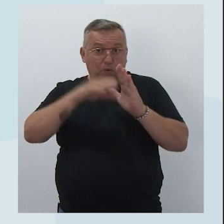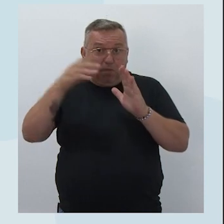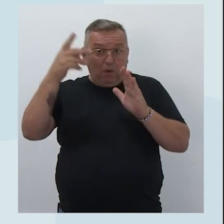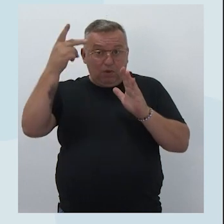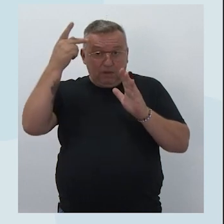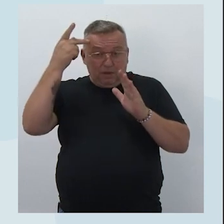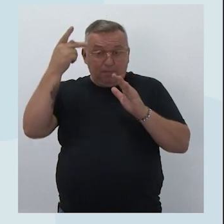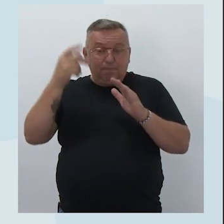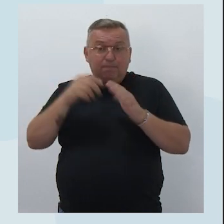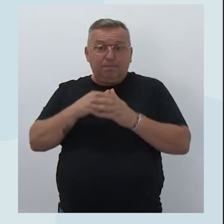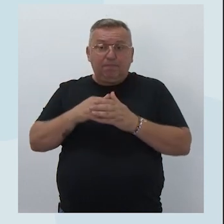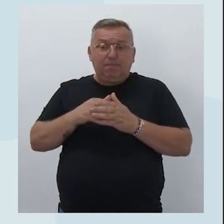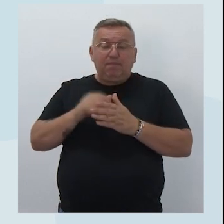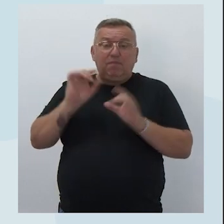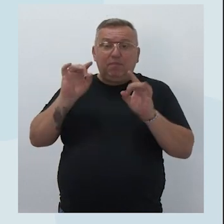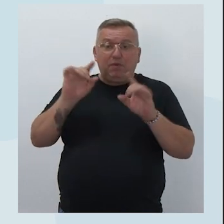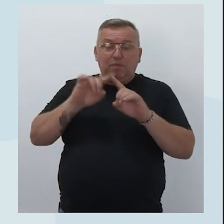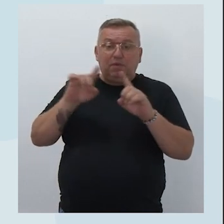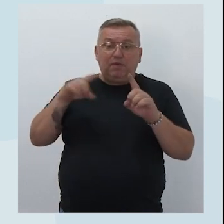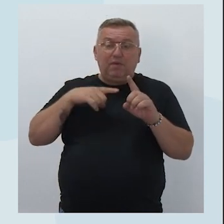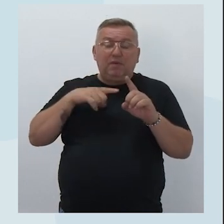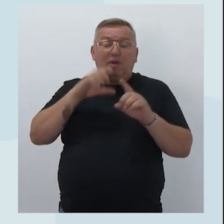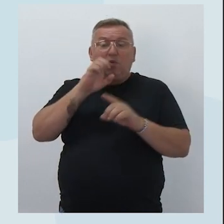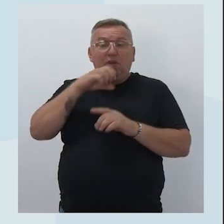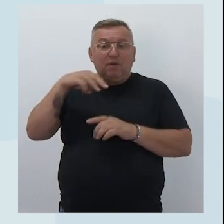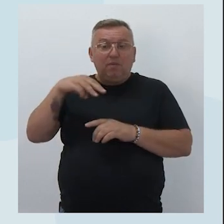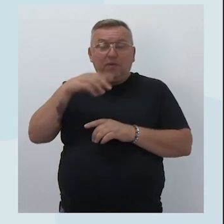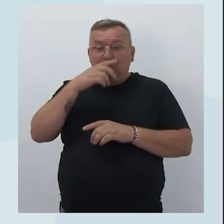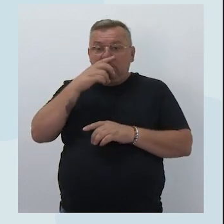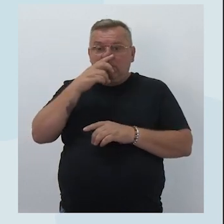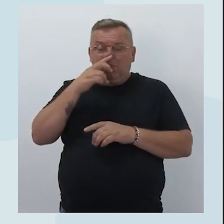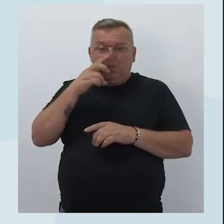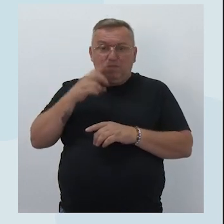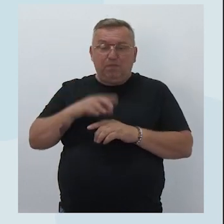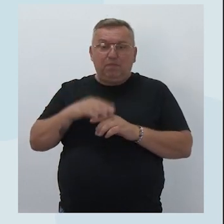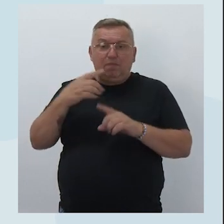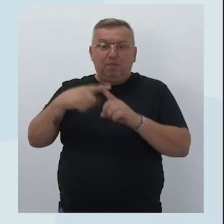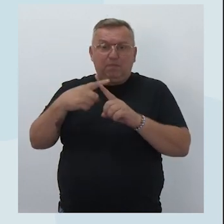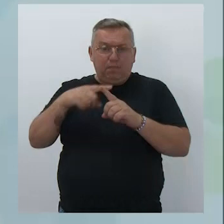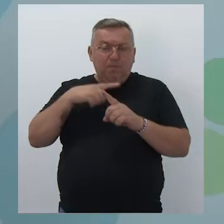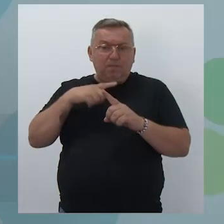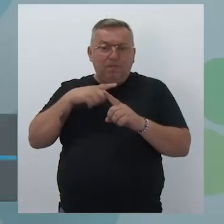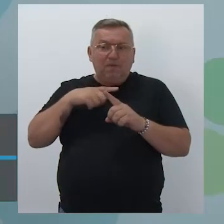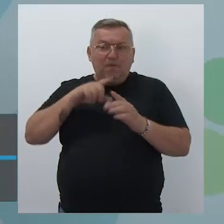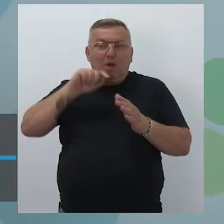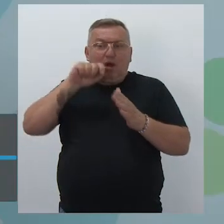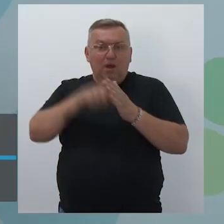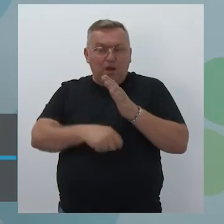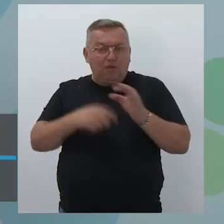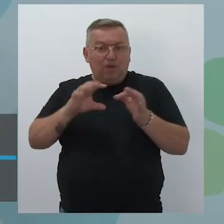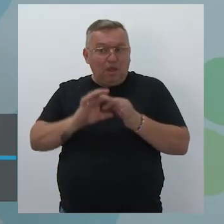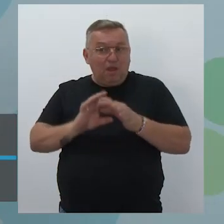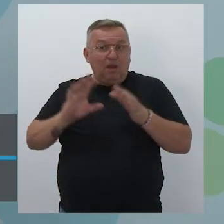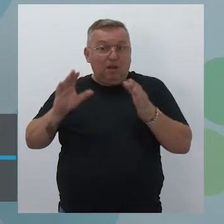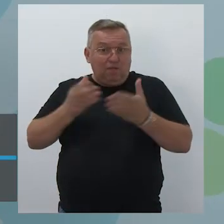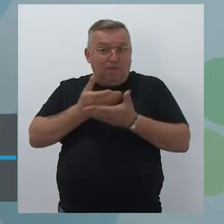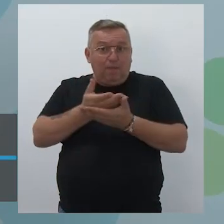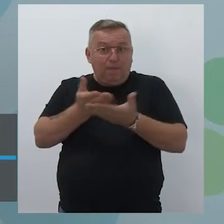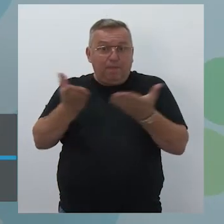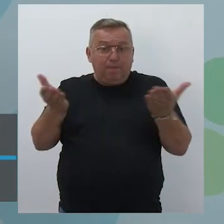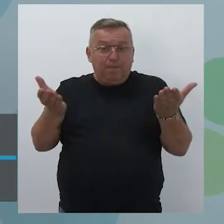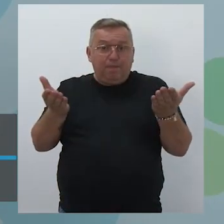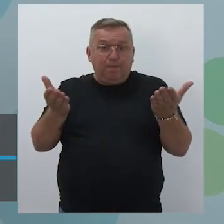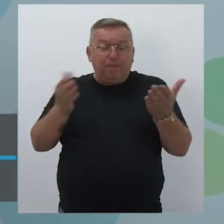currículo paulista, especialmente a etapa ensino médio? Porque ele já foi homologado e ele já está disponível, né,